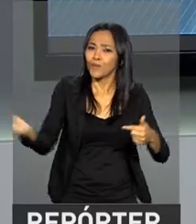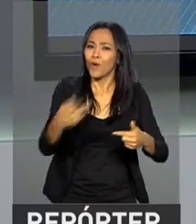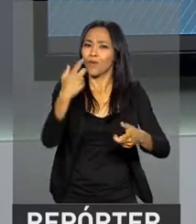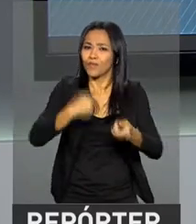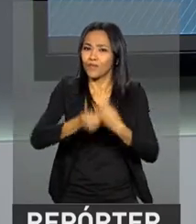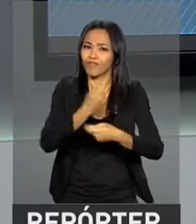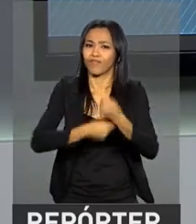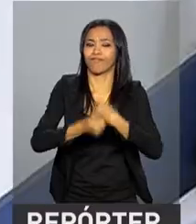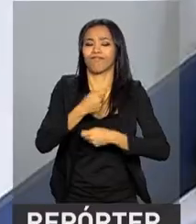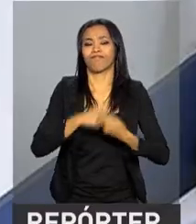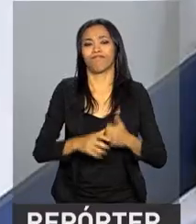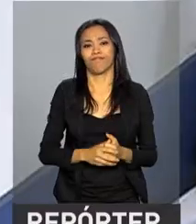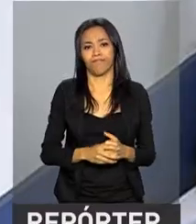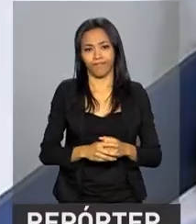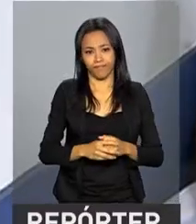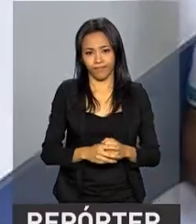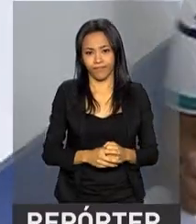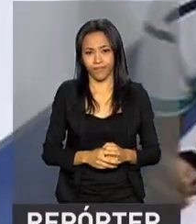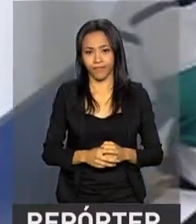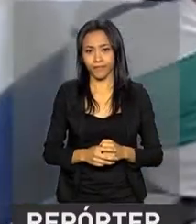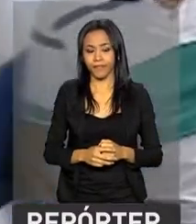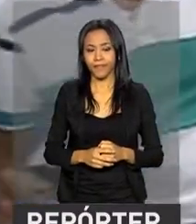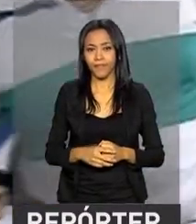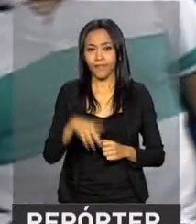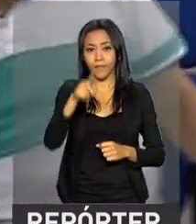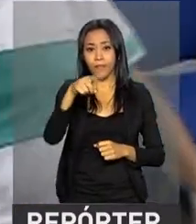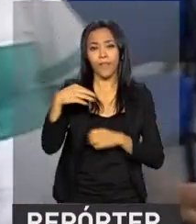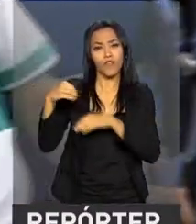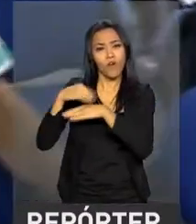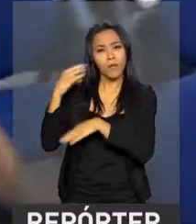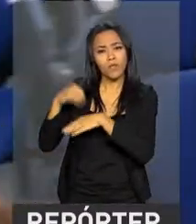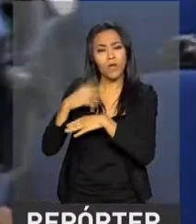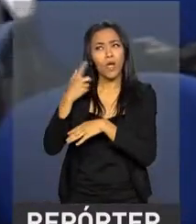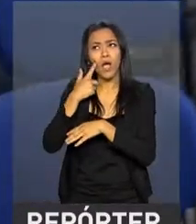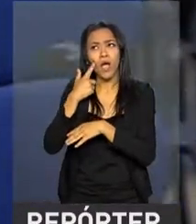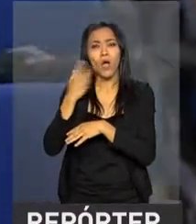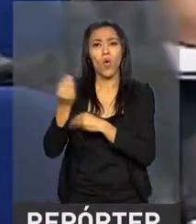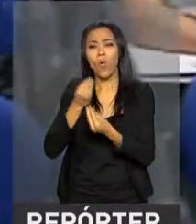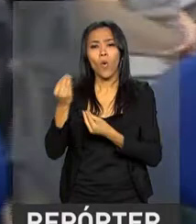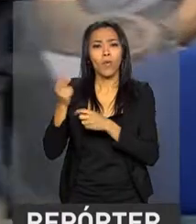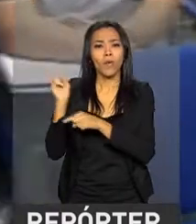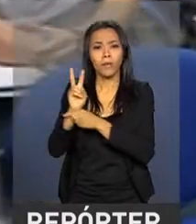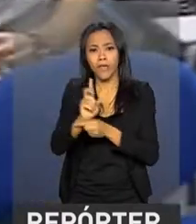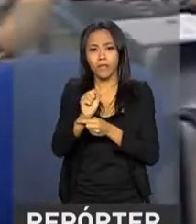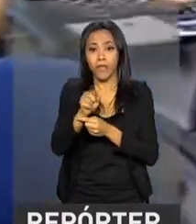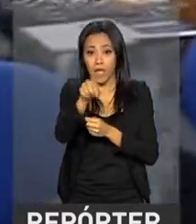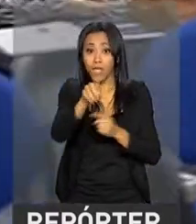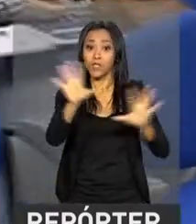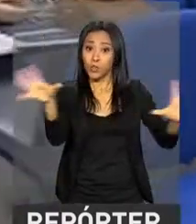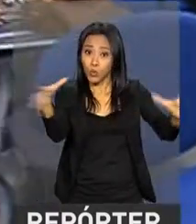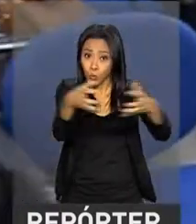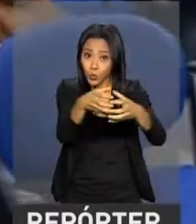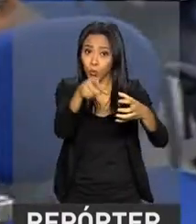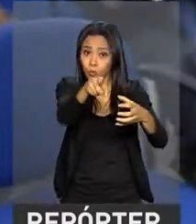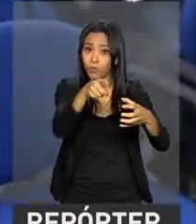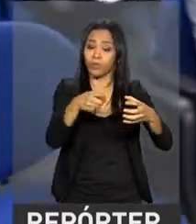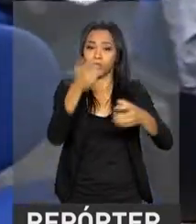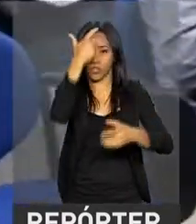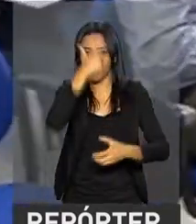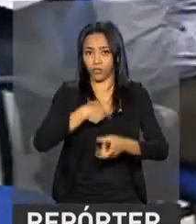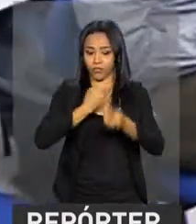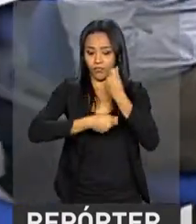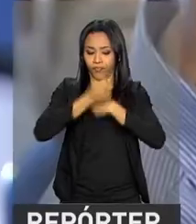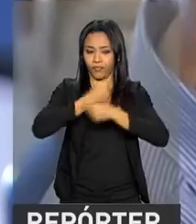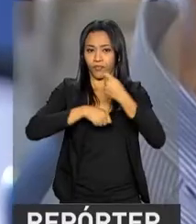negócios informação sobre crédito foi o que este grupo de microempreendedores veio buscar nesta unidade do sebrae